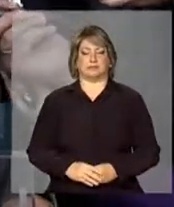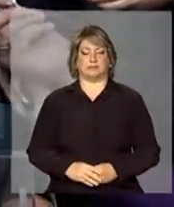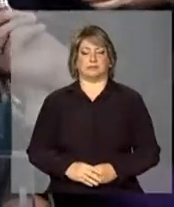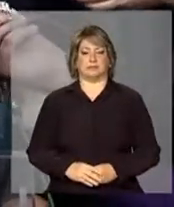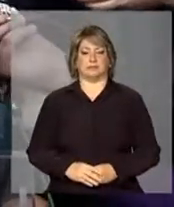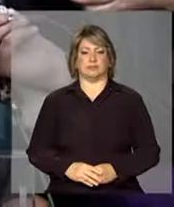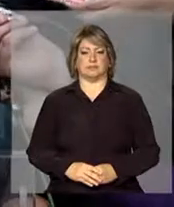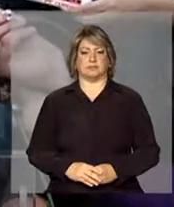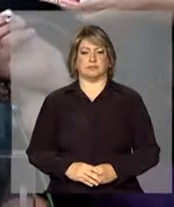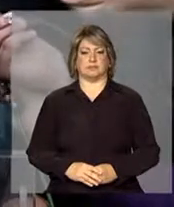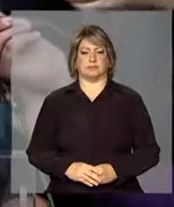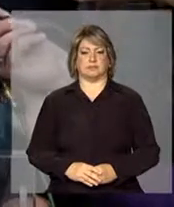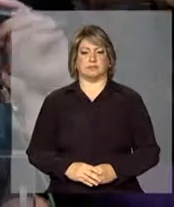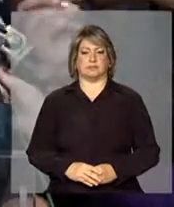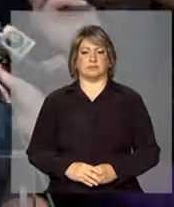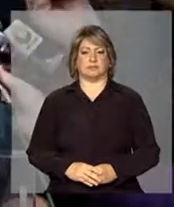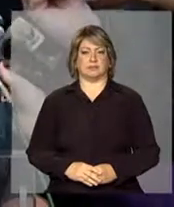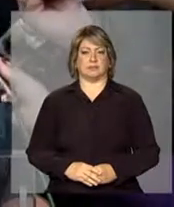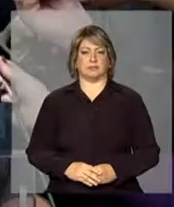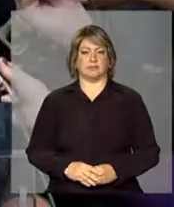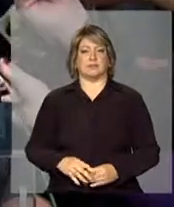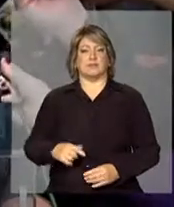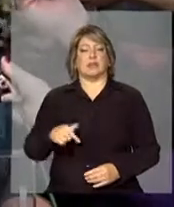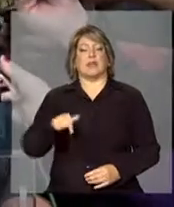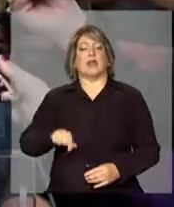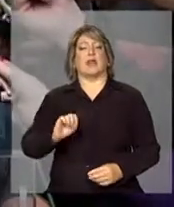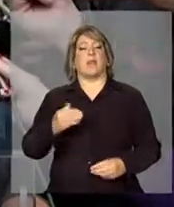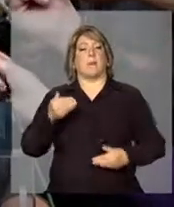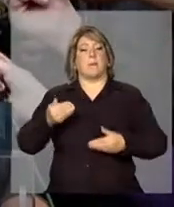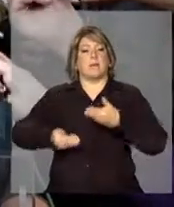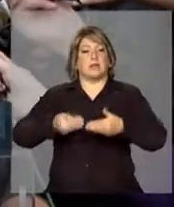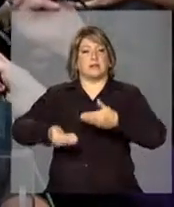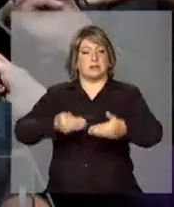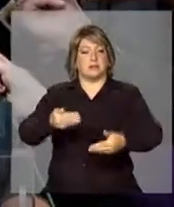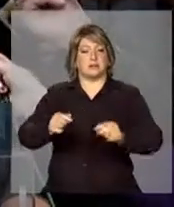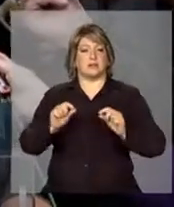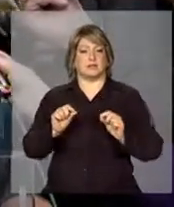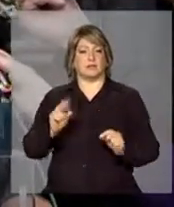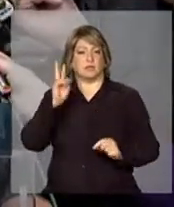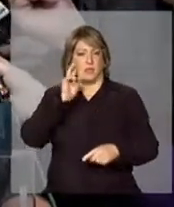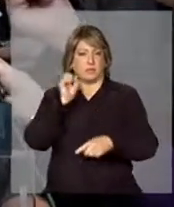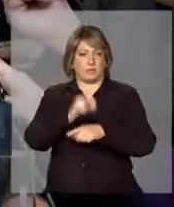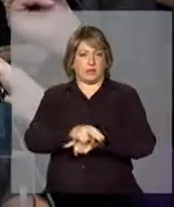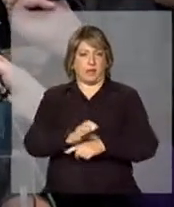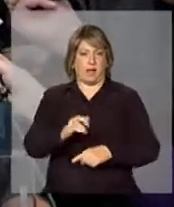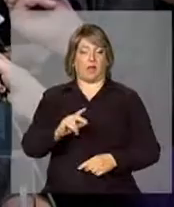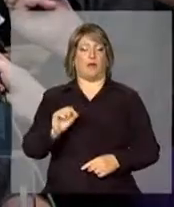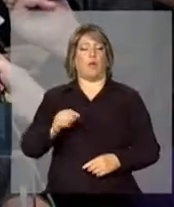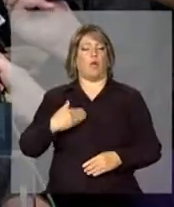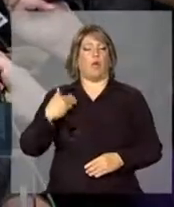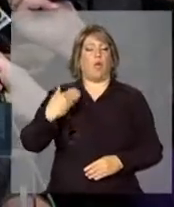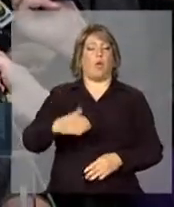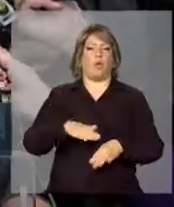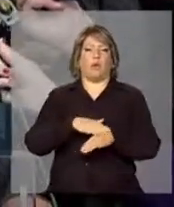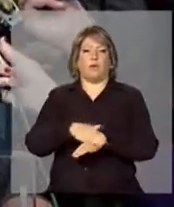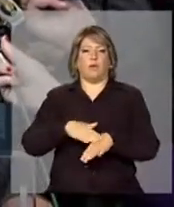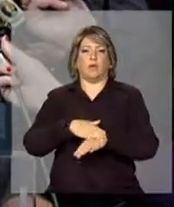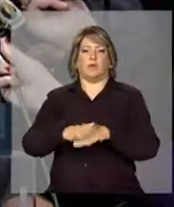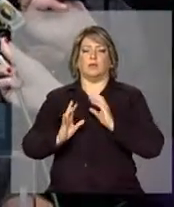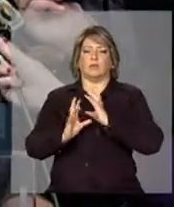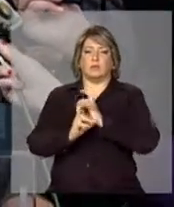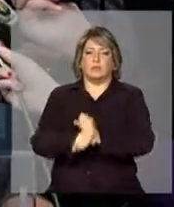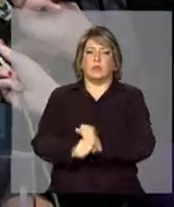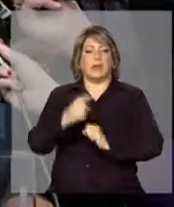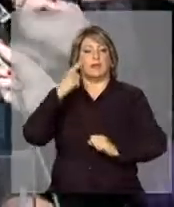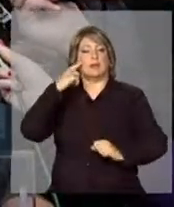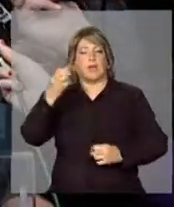para começar agora em maio? Não, esse é um processo. Um processo longo de conversações, de